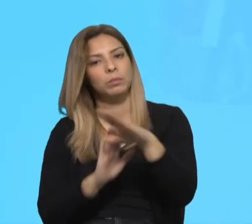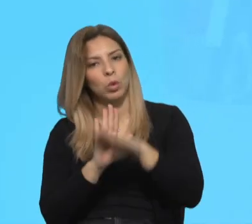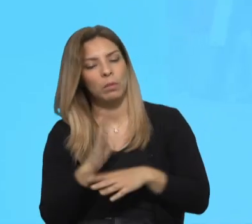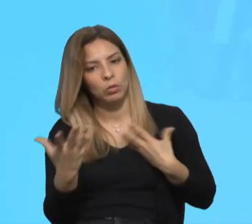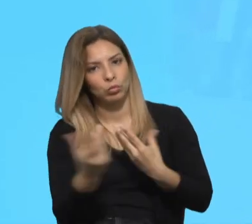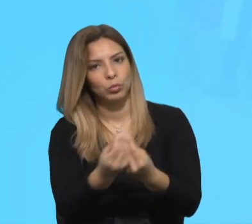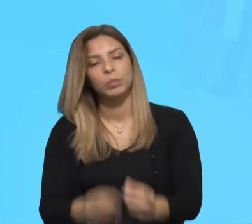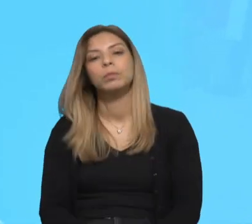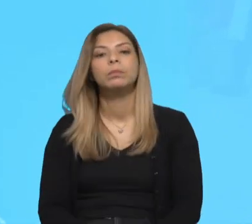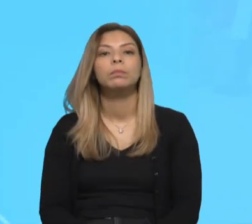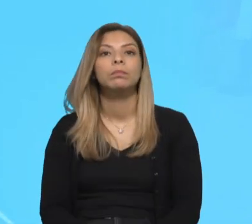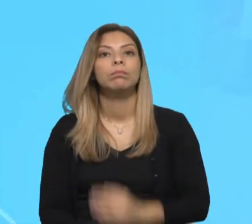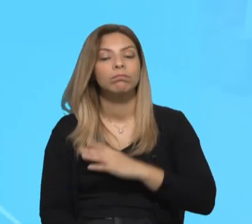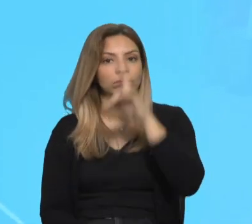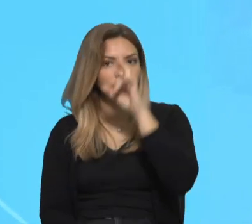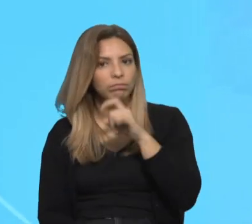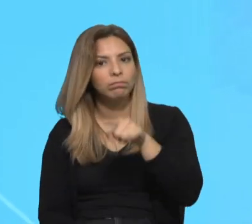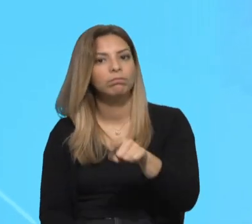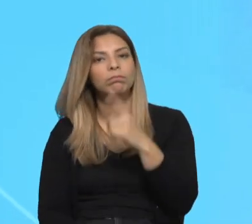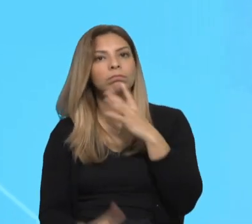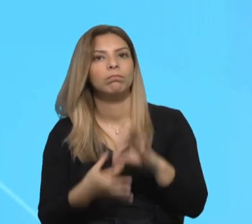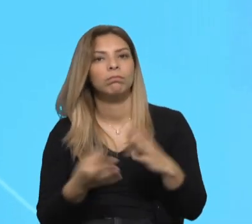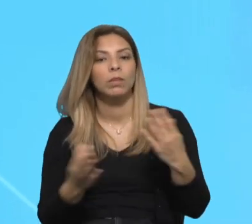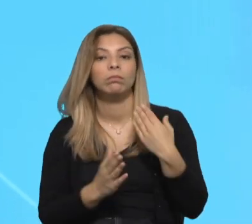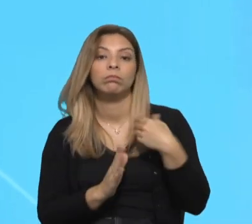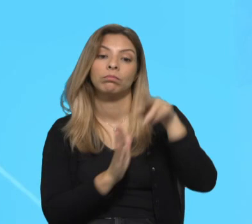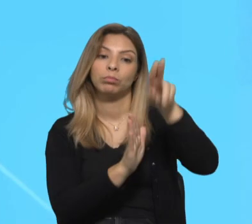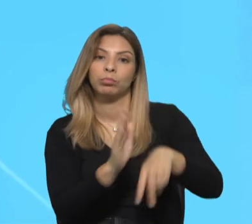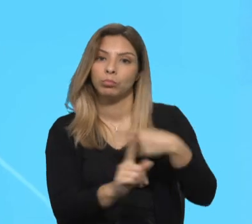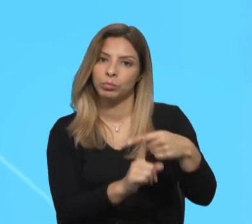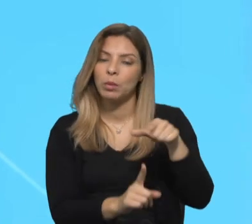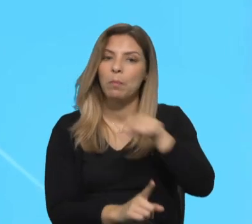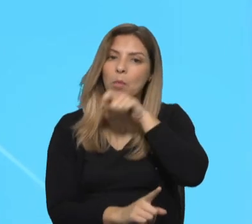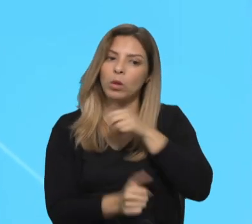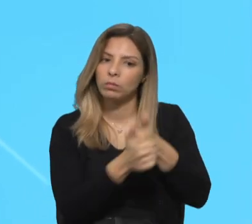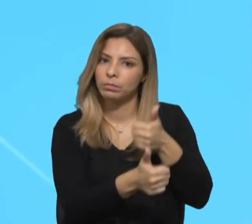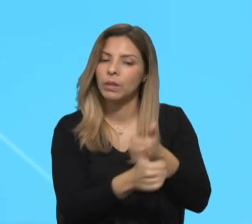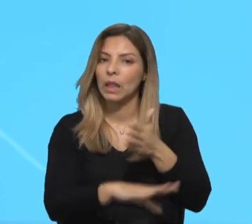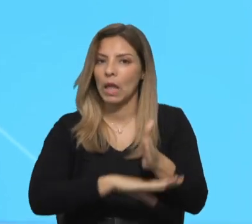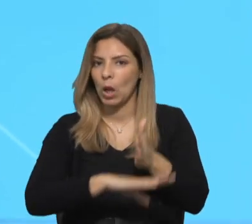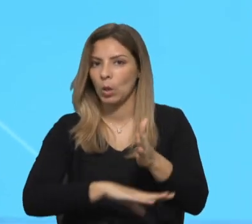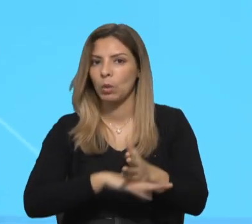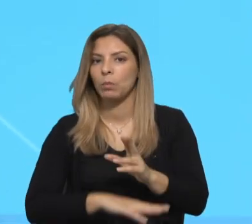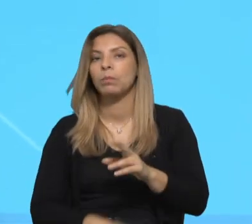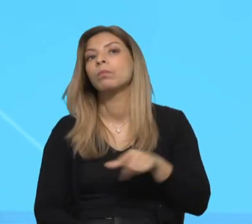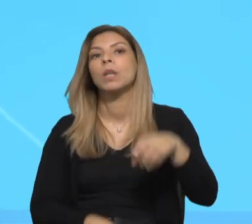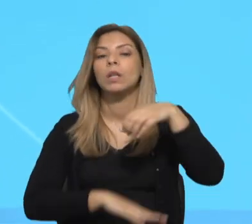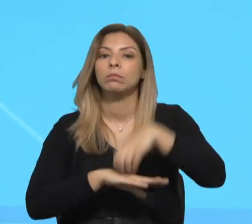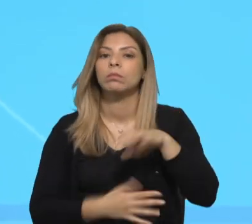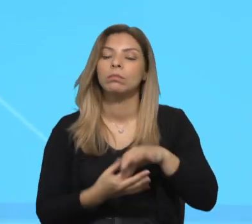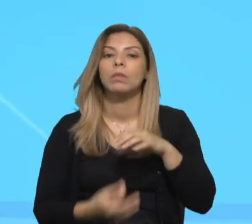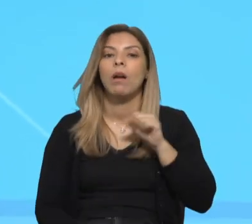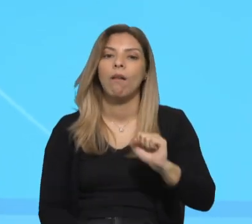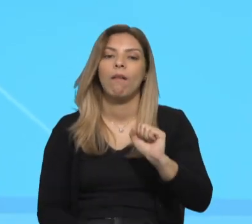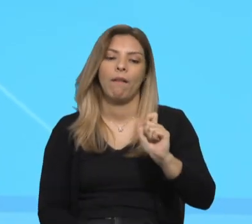terminar, recordo que pode acompanhar as celebrações fúnebres do Papa Francisco numa emissão em direto nos canais da agência Eclésia.